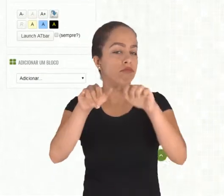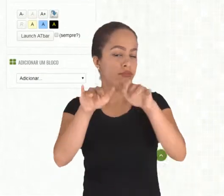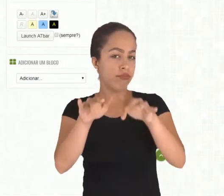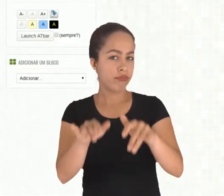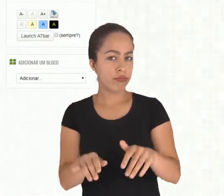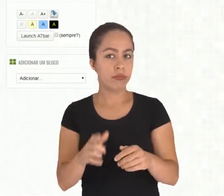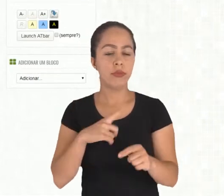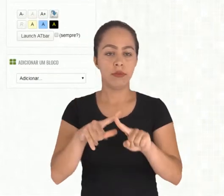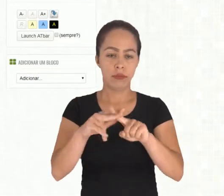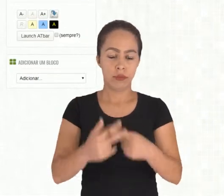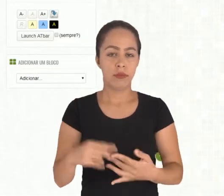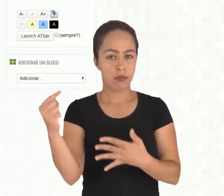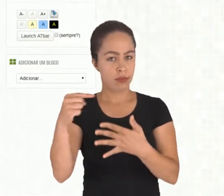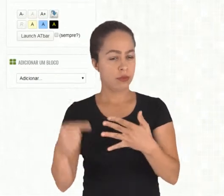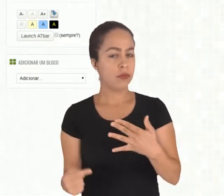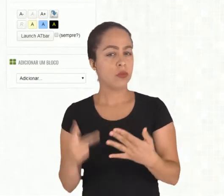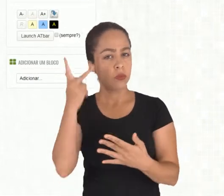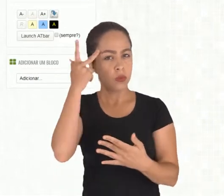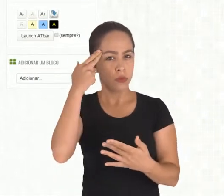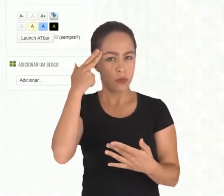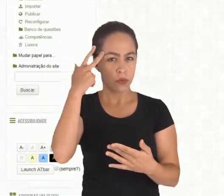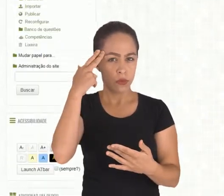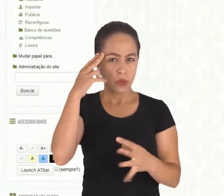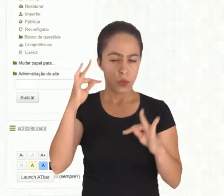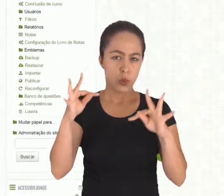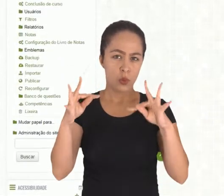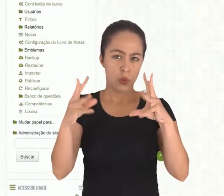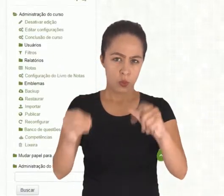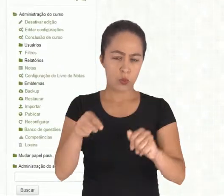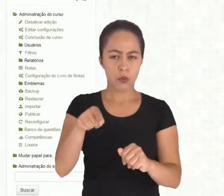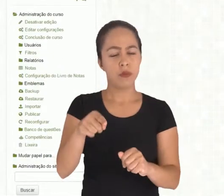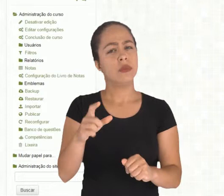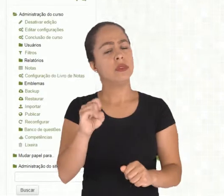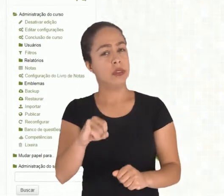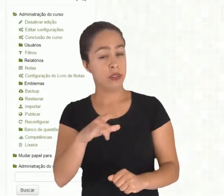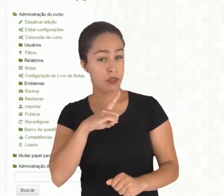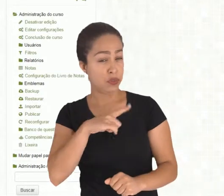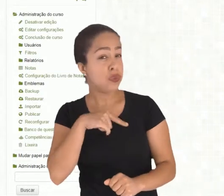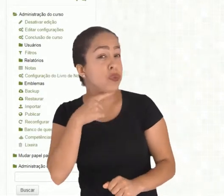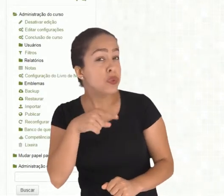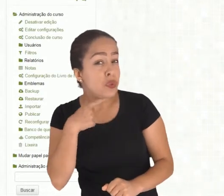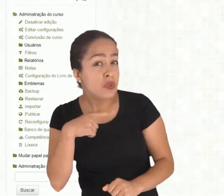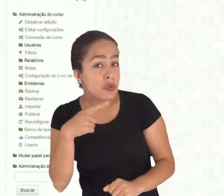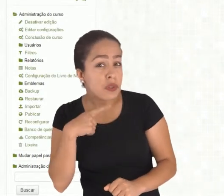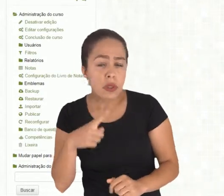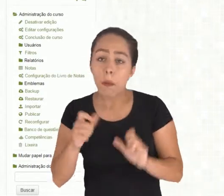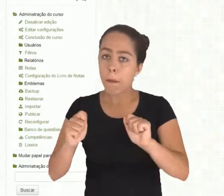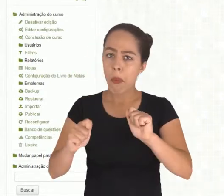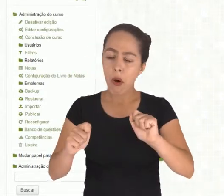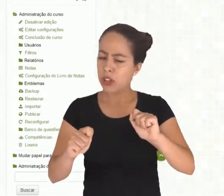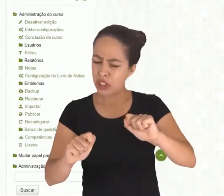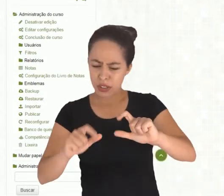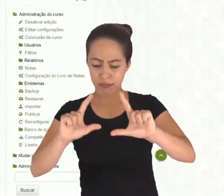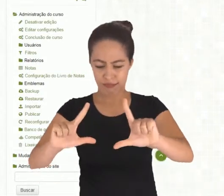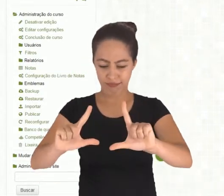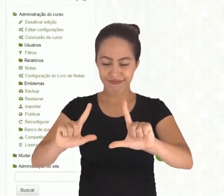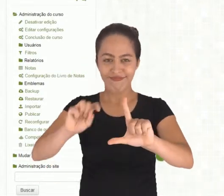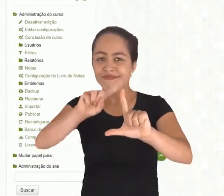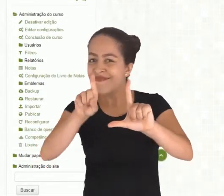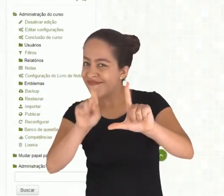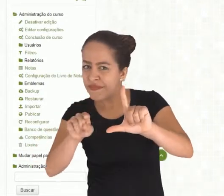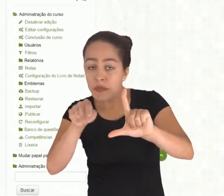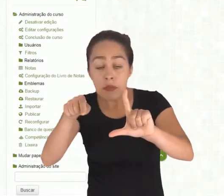comuns a todos os módulos caso você tenha dúvida em algumas das questões lembre sempre de usar essa pergunta tinha e